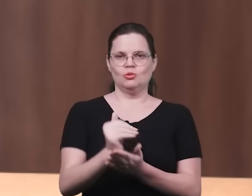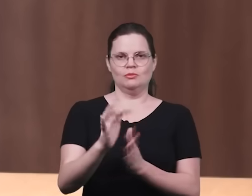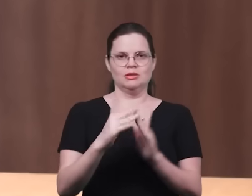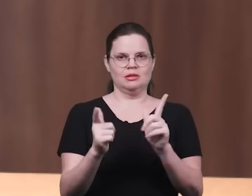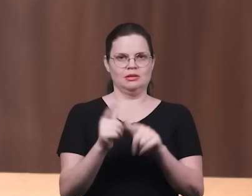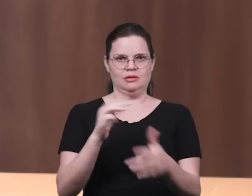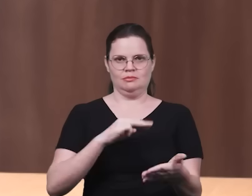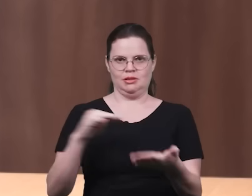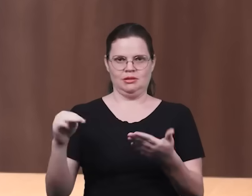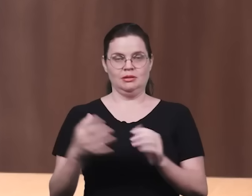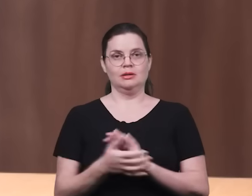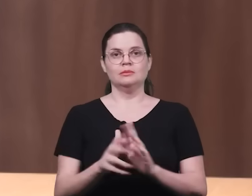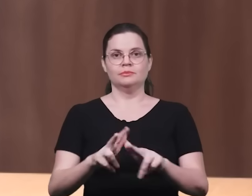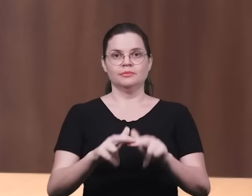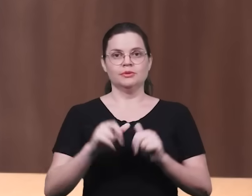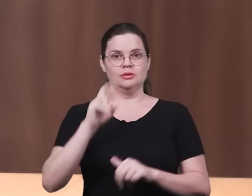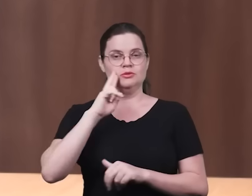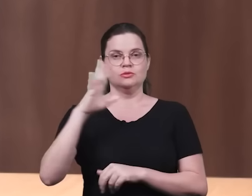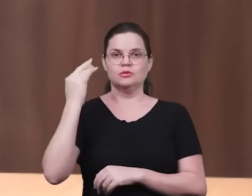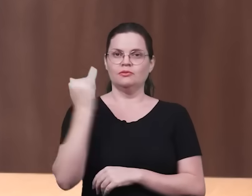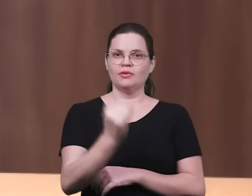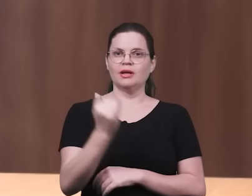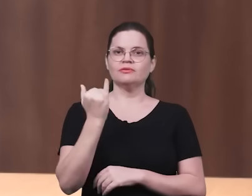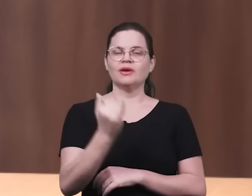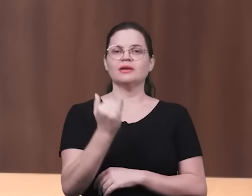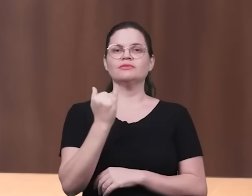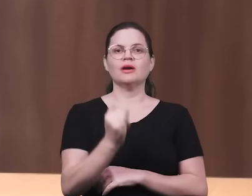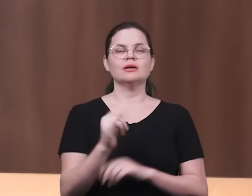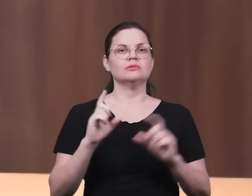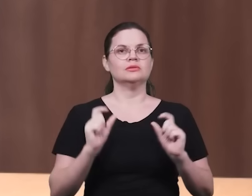é por isso que o senhor fala muito usando